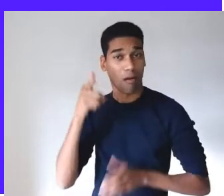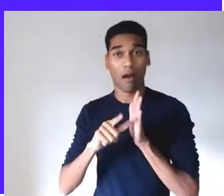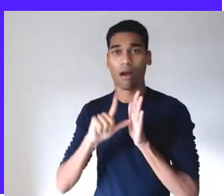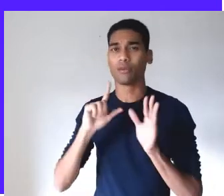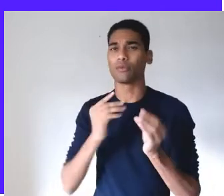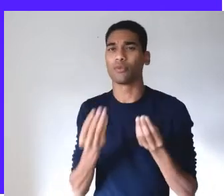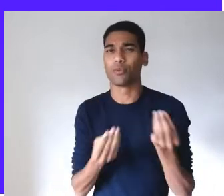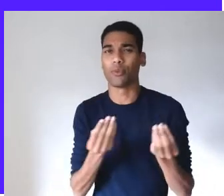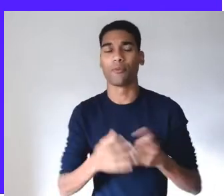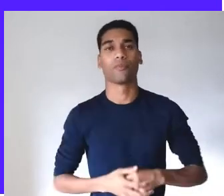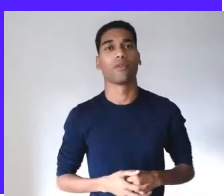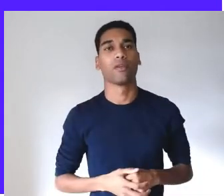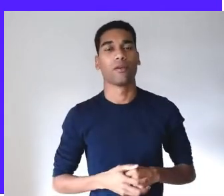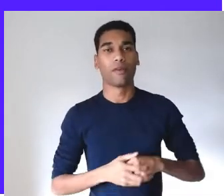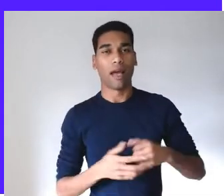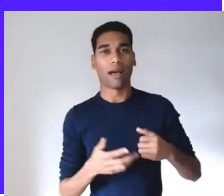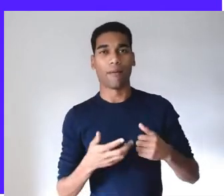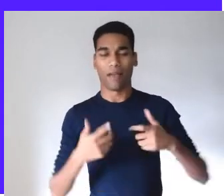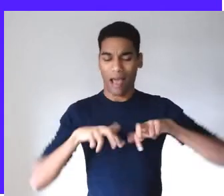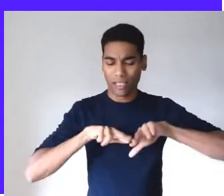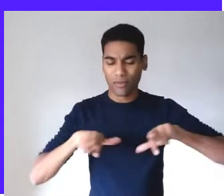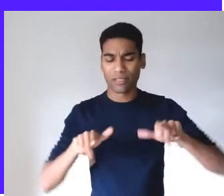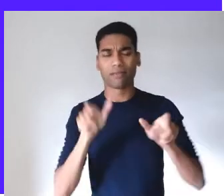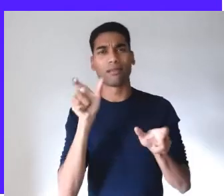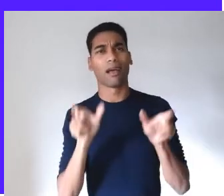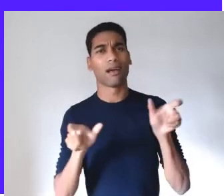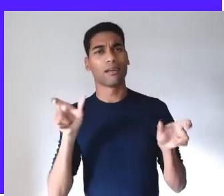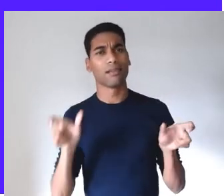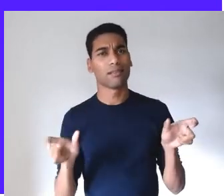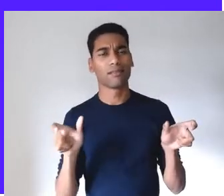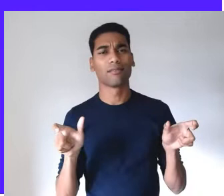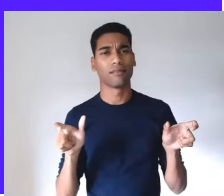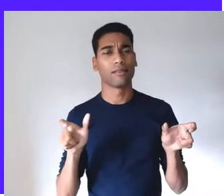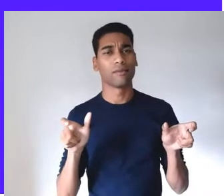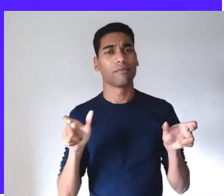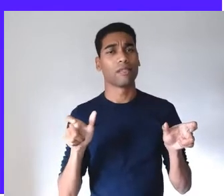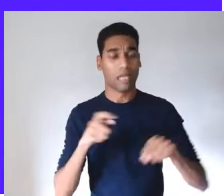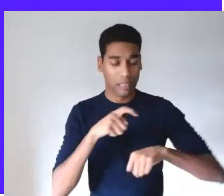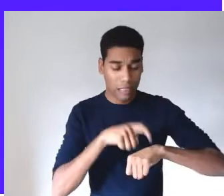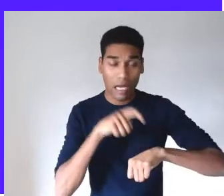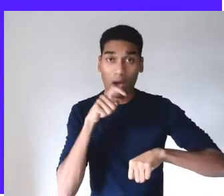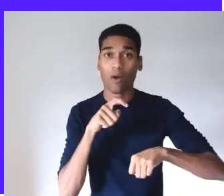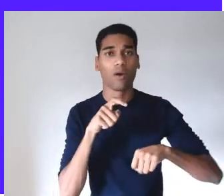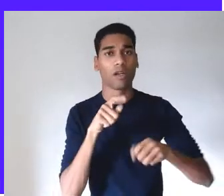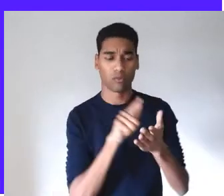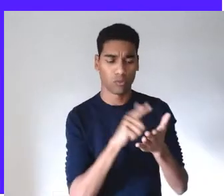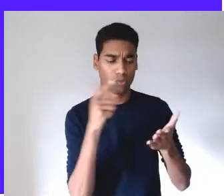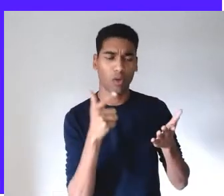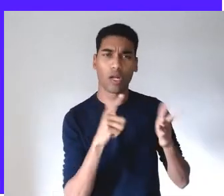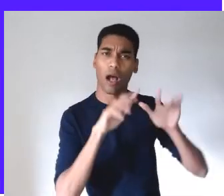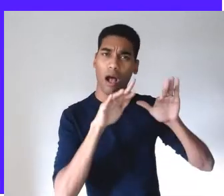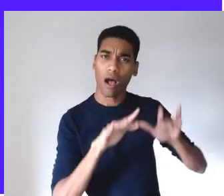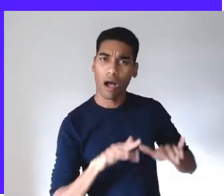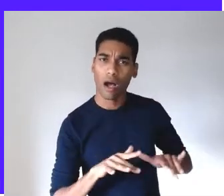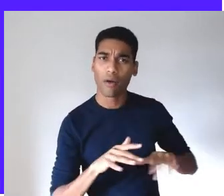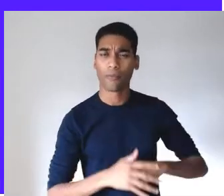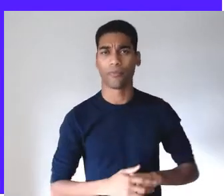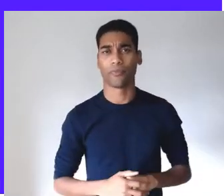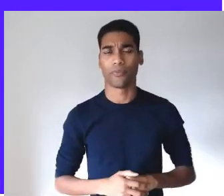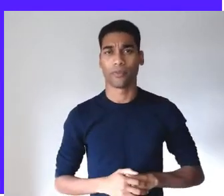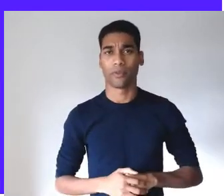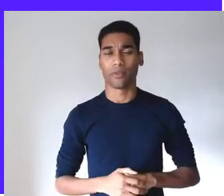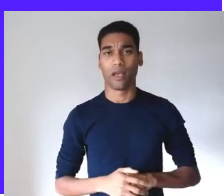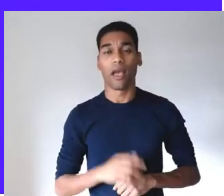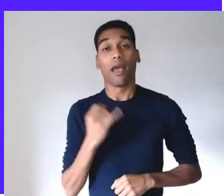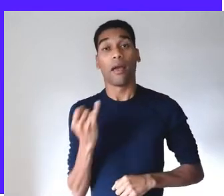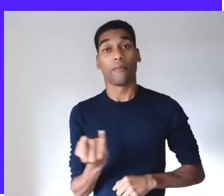vozes, na cobertura, né, você ter uma cobertura que traga representatividade,